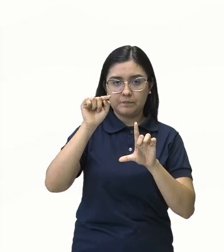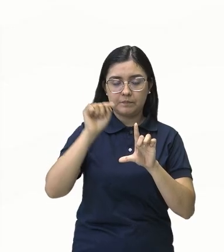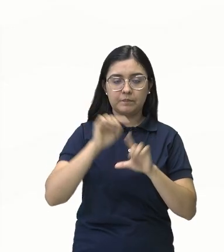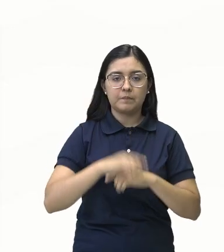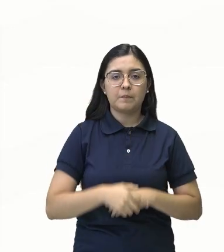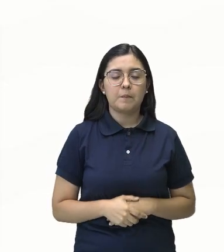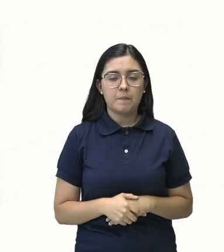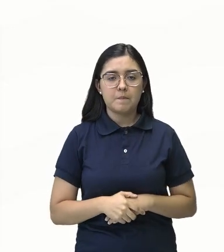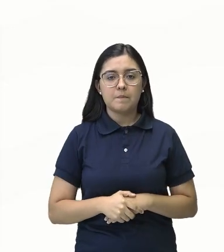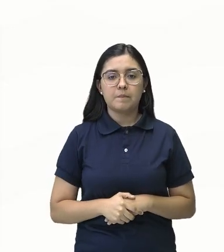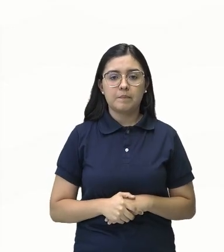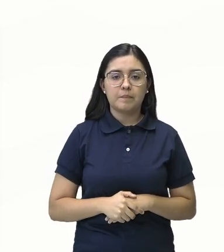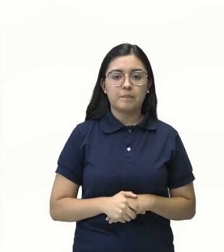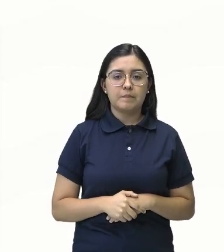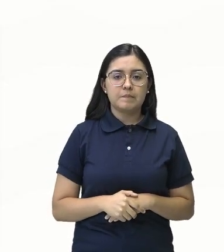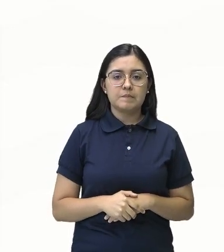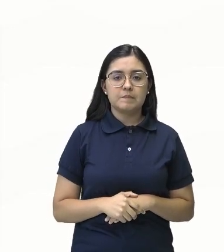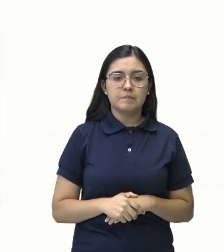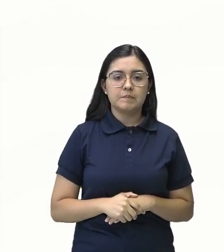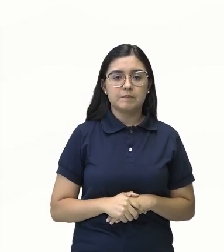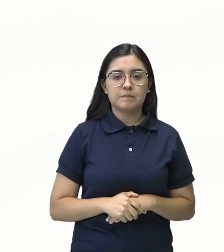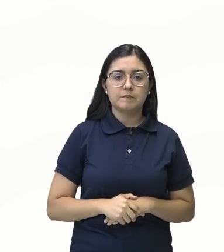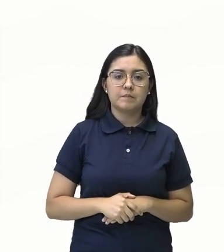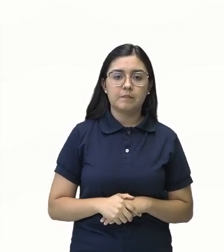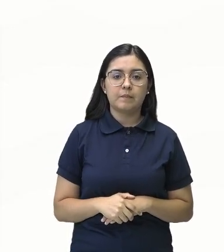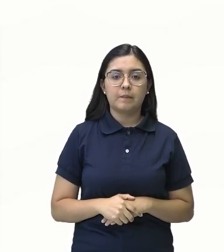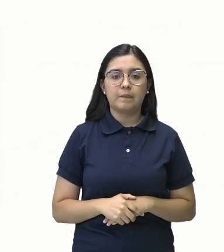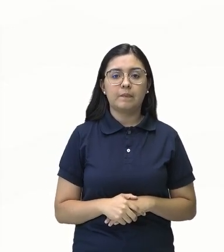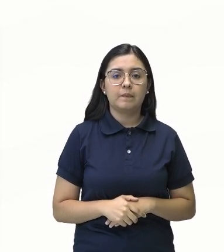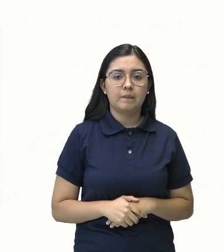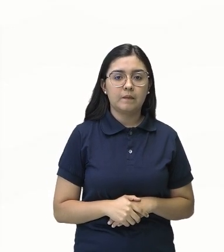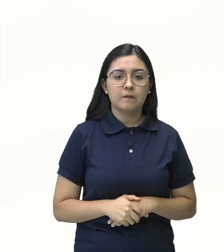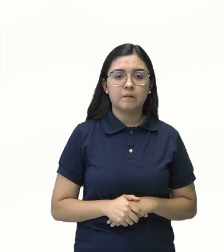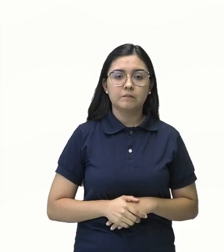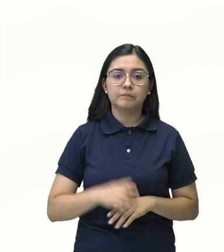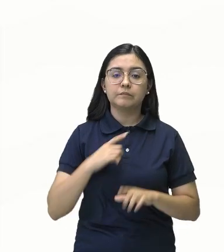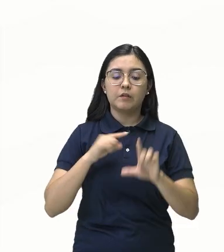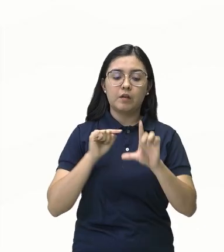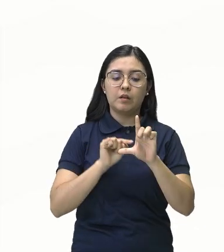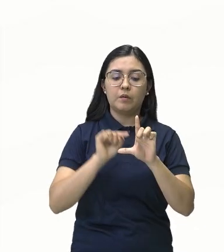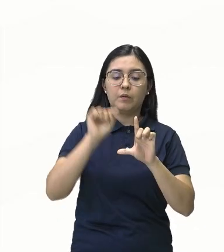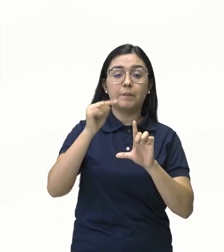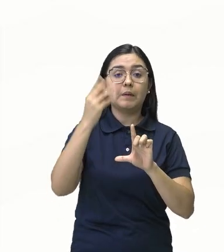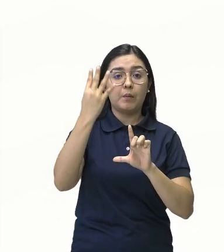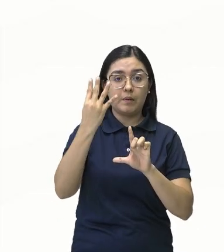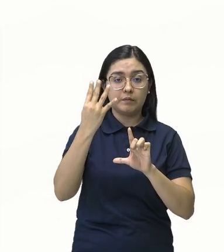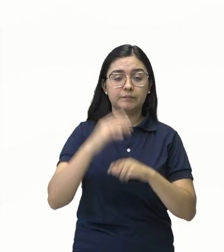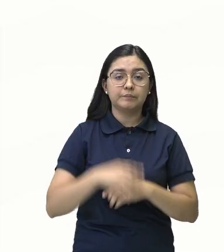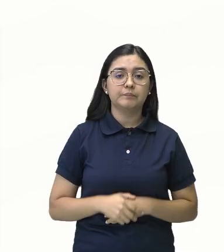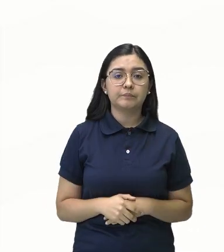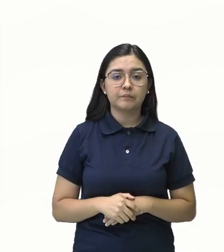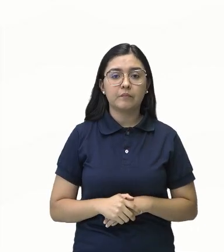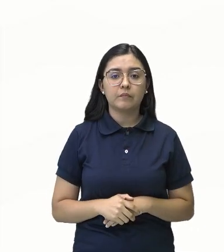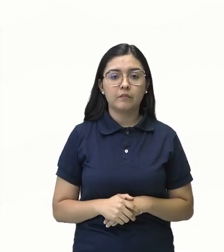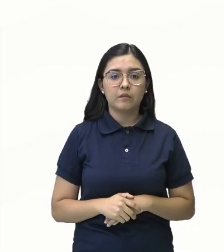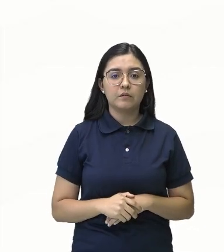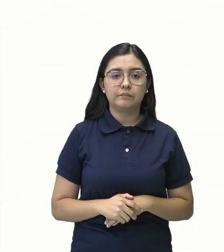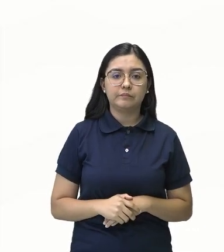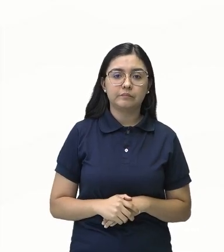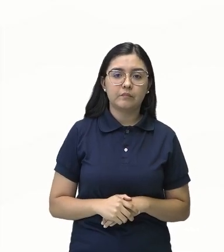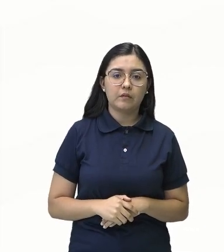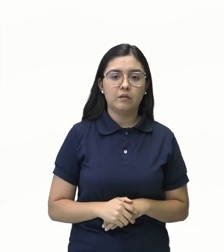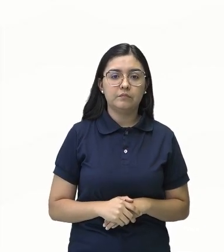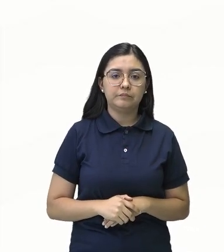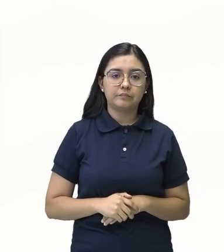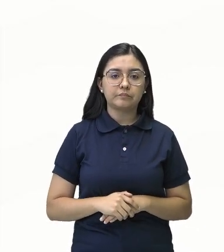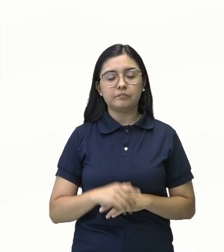evolui. Então, na categoria 2, ela já foi para 4 e alguma coisa, né? Está